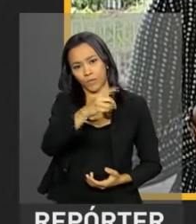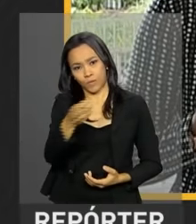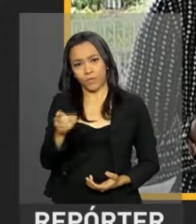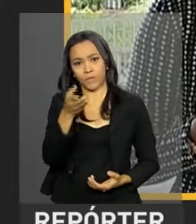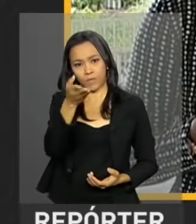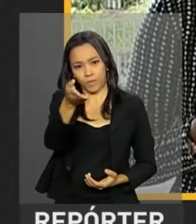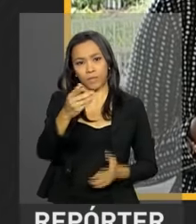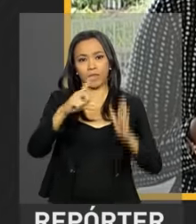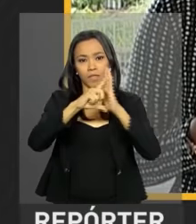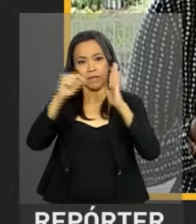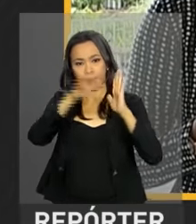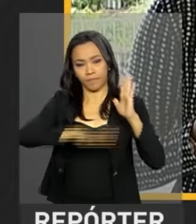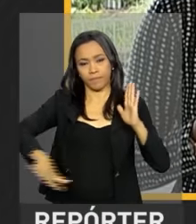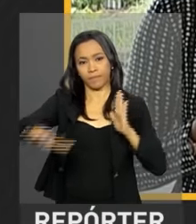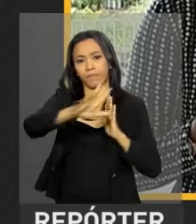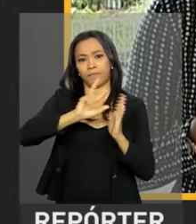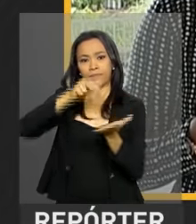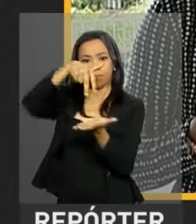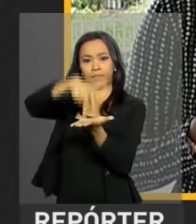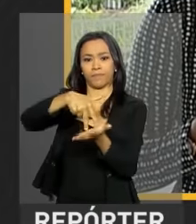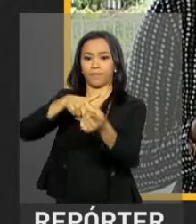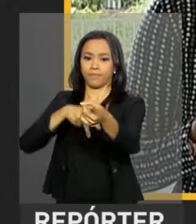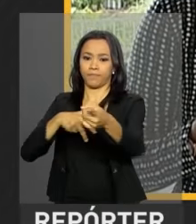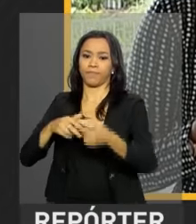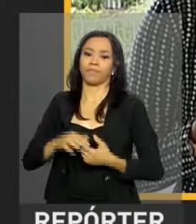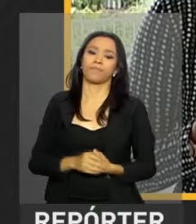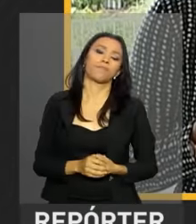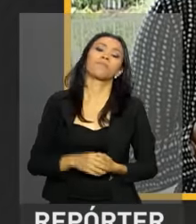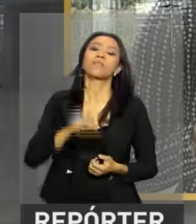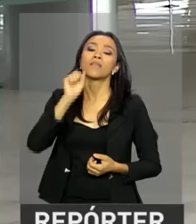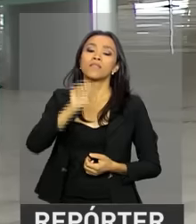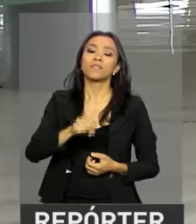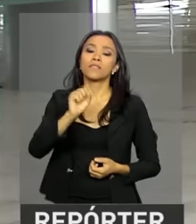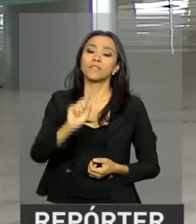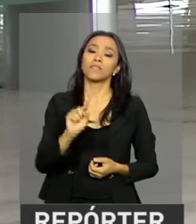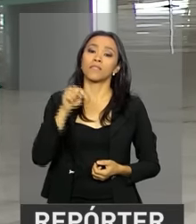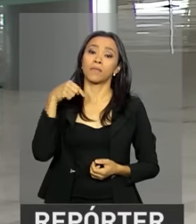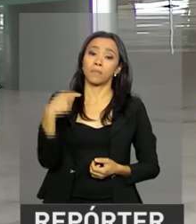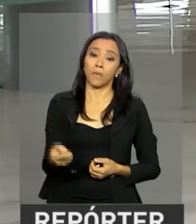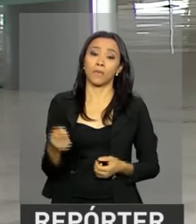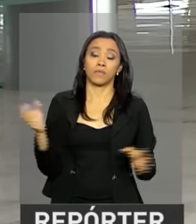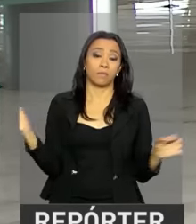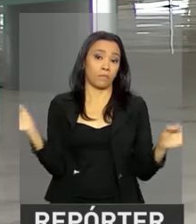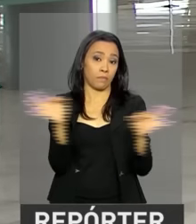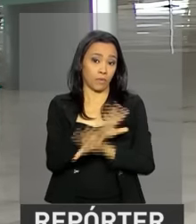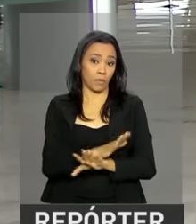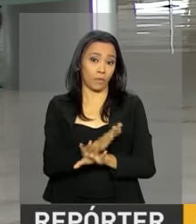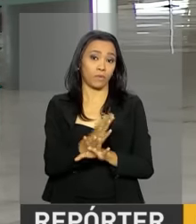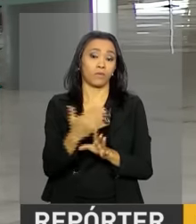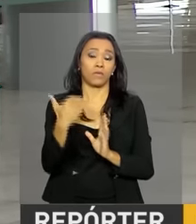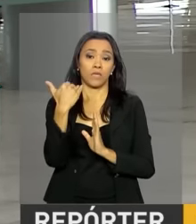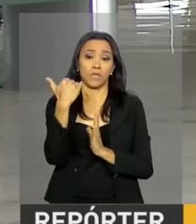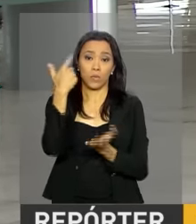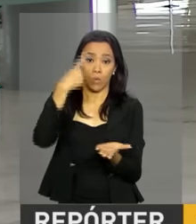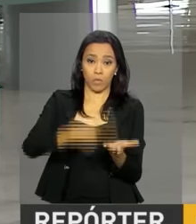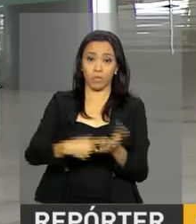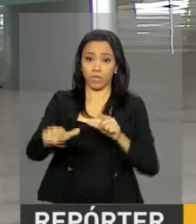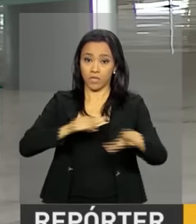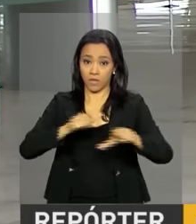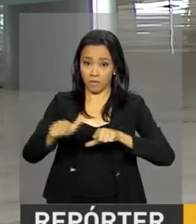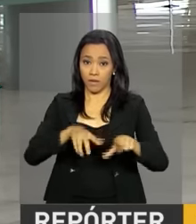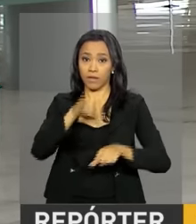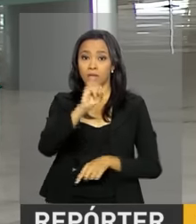está no Palácio do Planalto É isso mesmo Mara Depois dessa agenda aí no palácio do Itamarati na